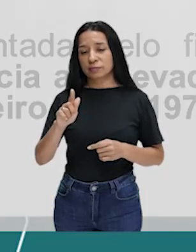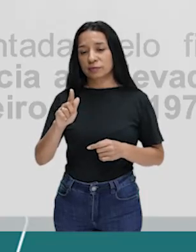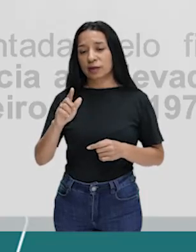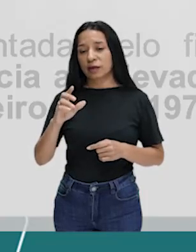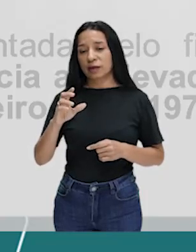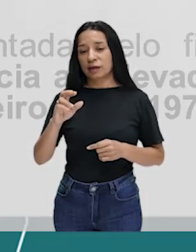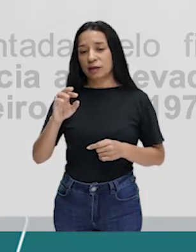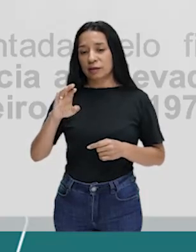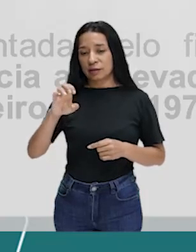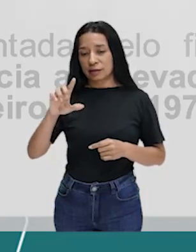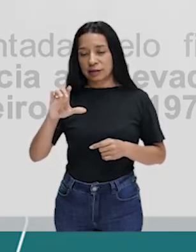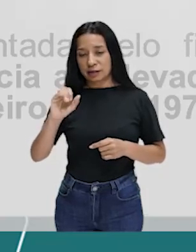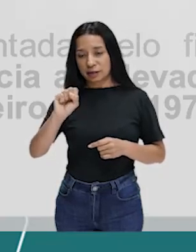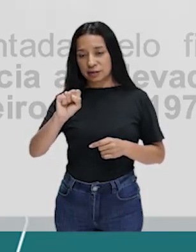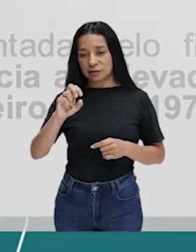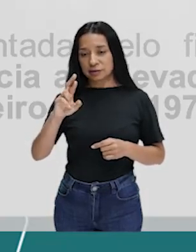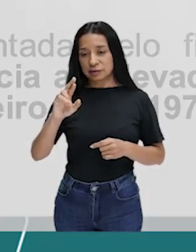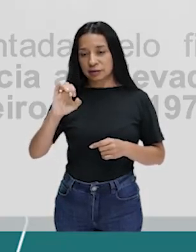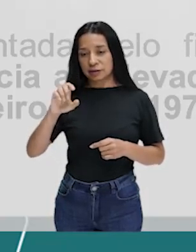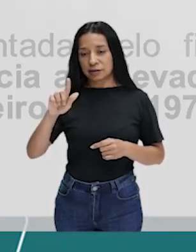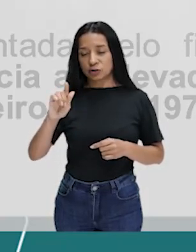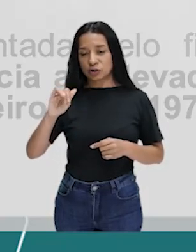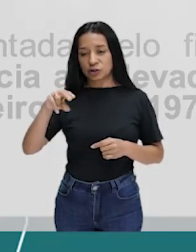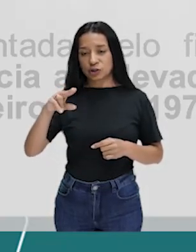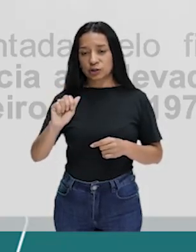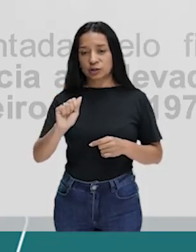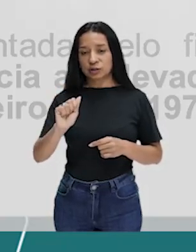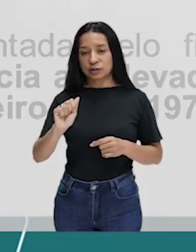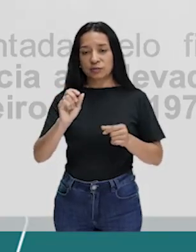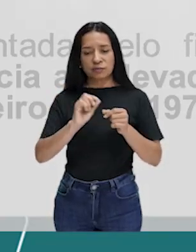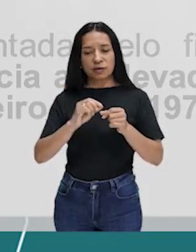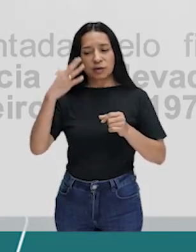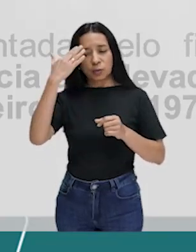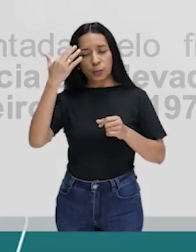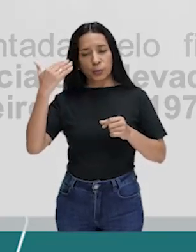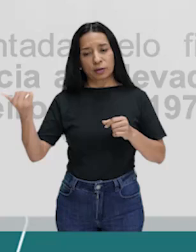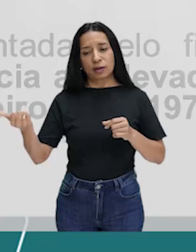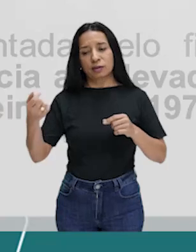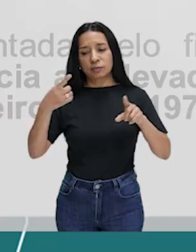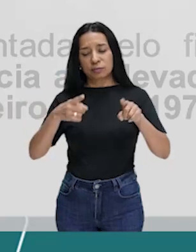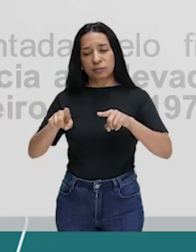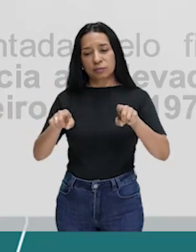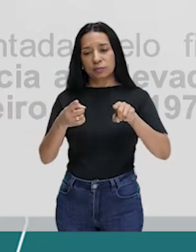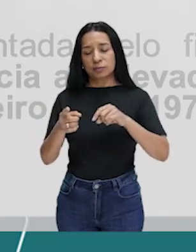Regina. Ela fez muito sucesso com essa música, O Bêbado e o Equilibrista. Vamos lá?